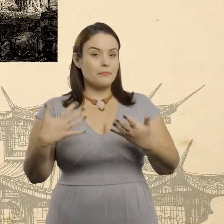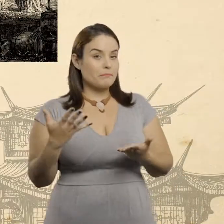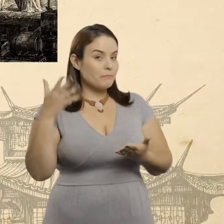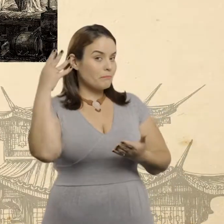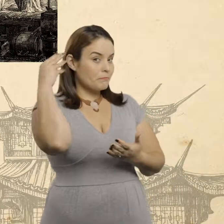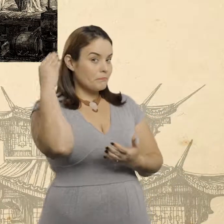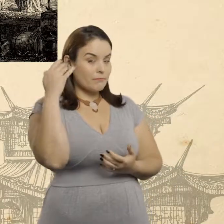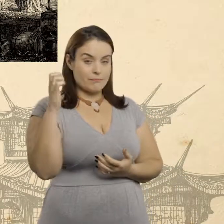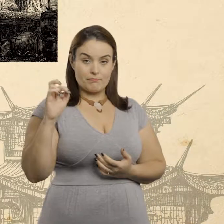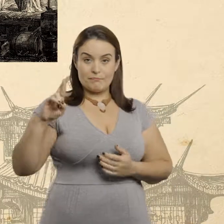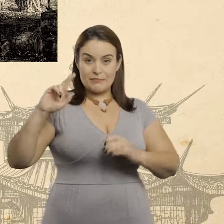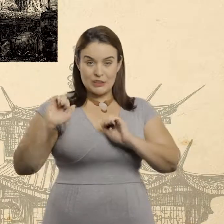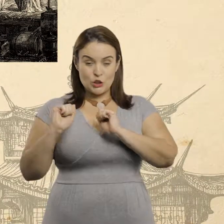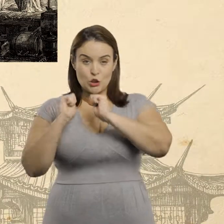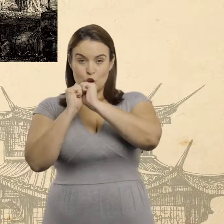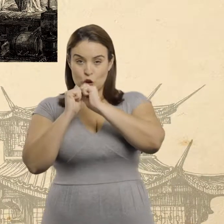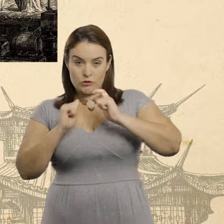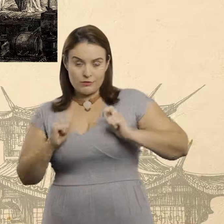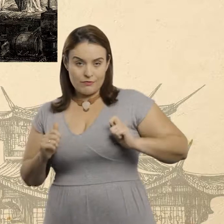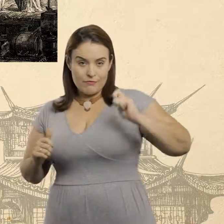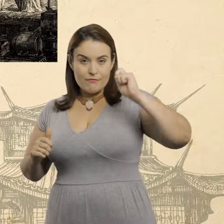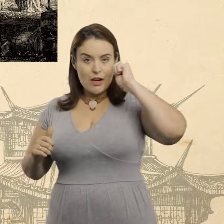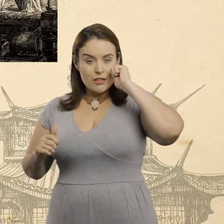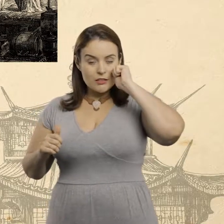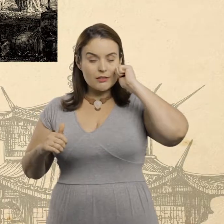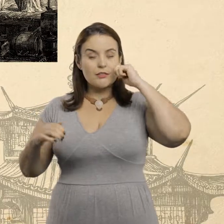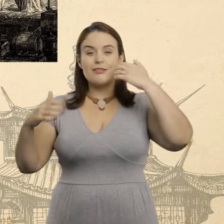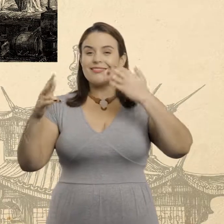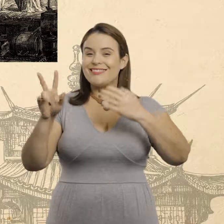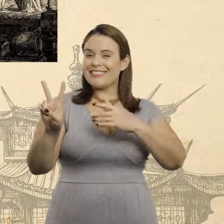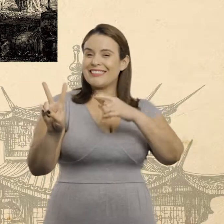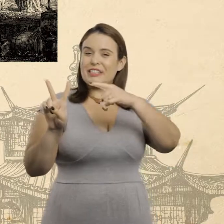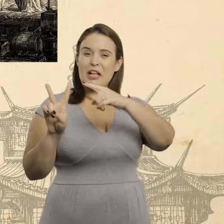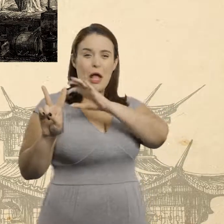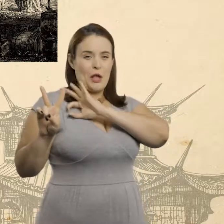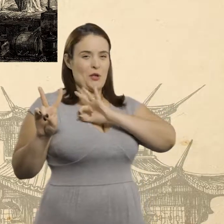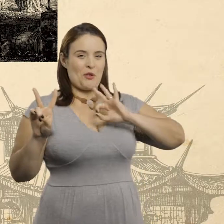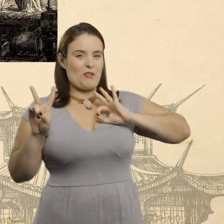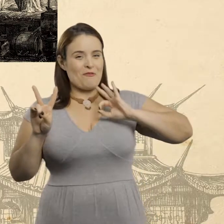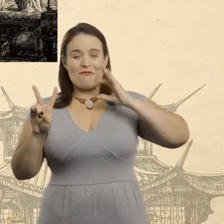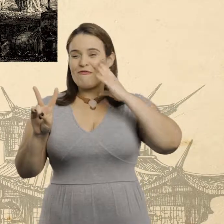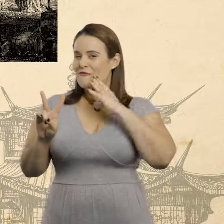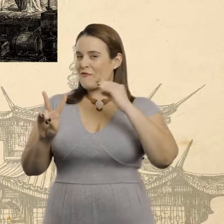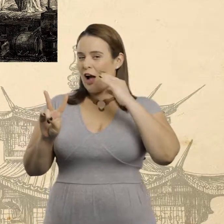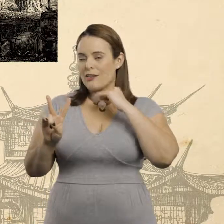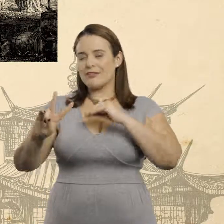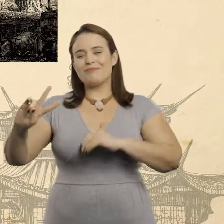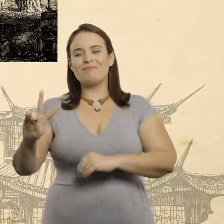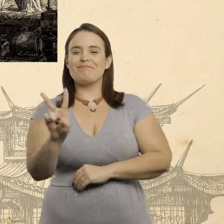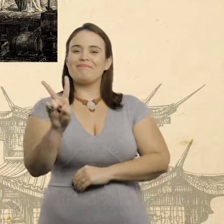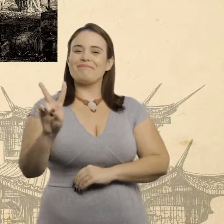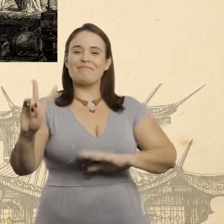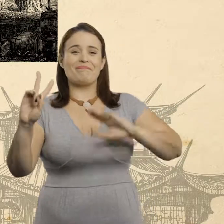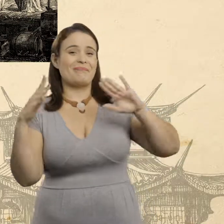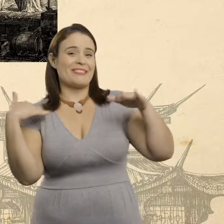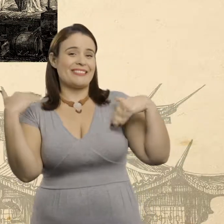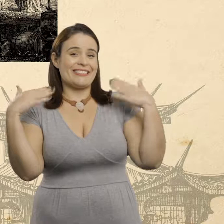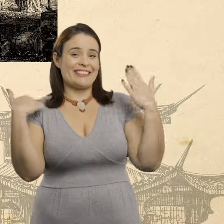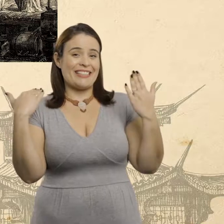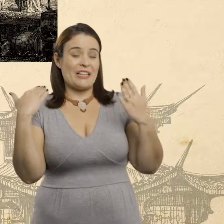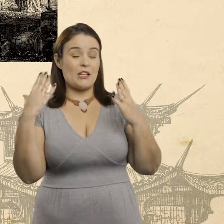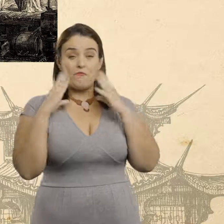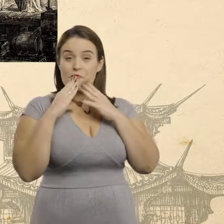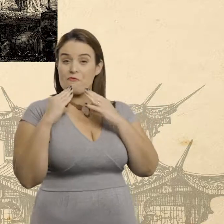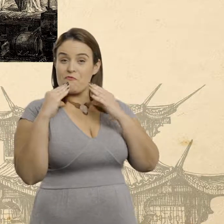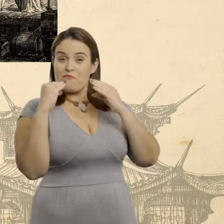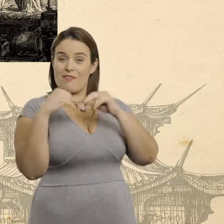Enquanto Passepartout estava no bar com o detetive Fix, o Sr. Fogg e Aouda passearam pela cidade. O Sr. Fogg